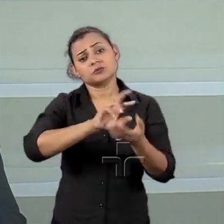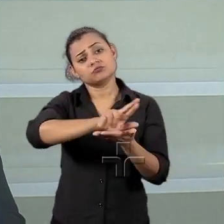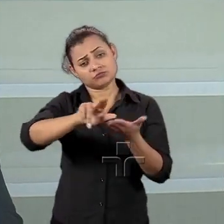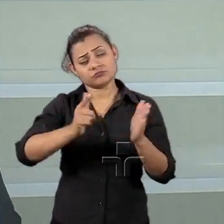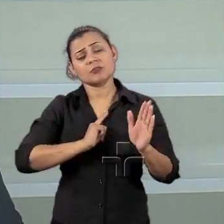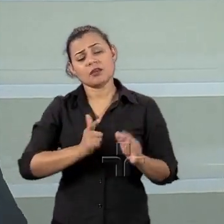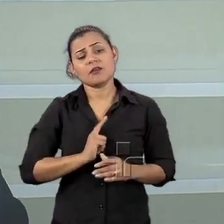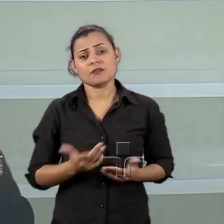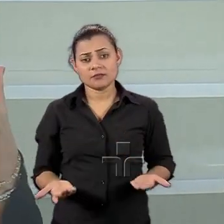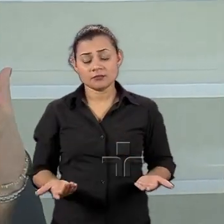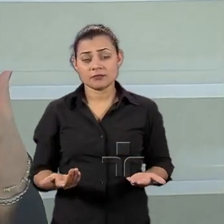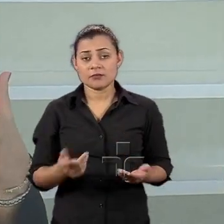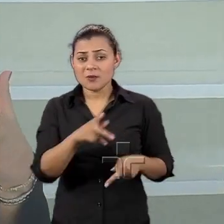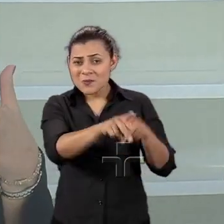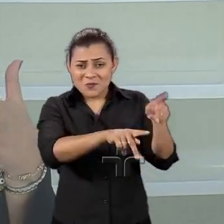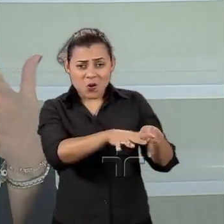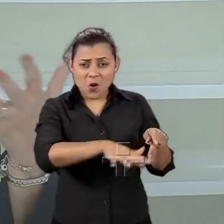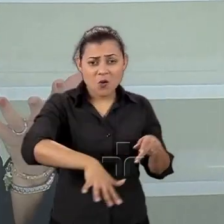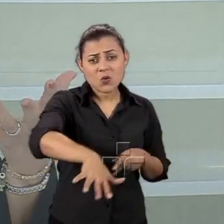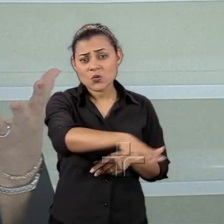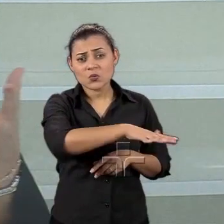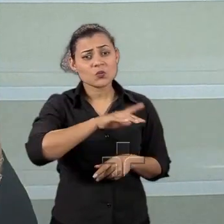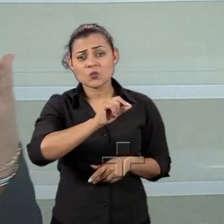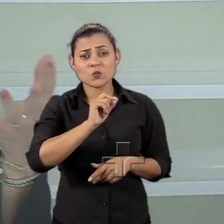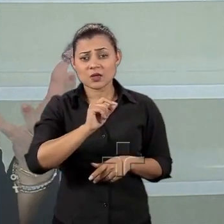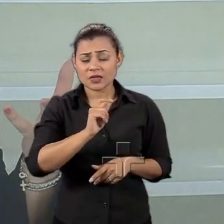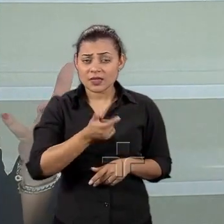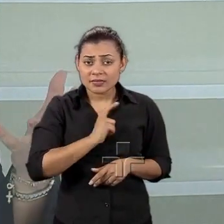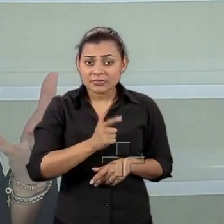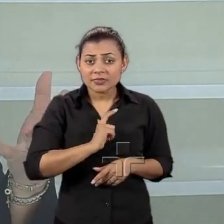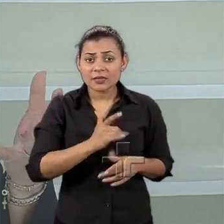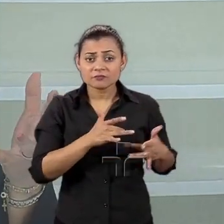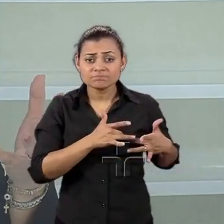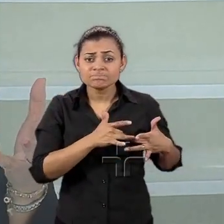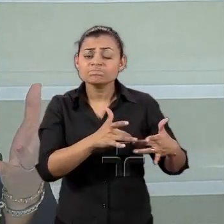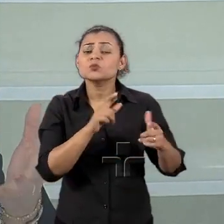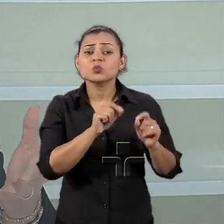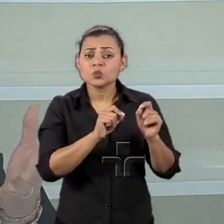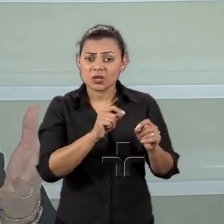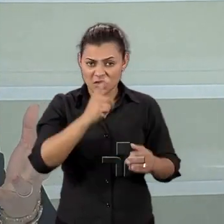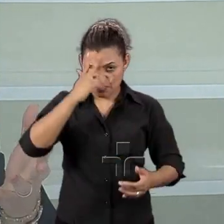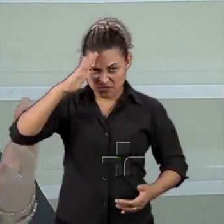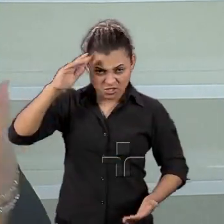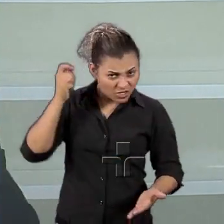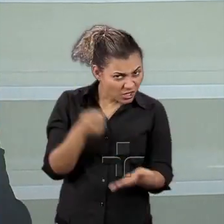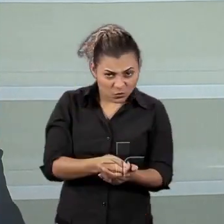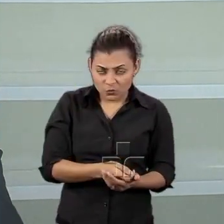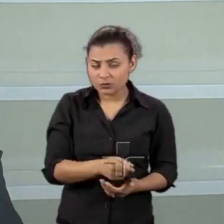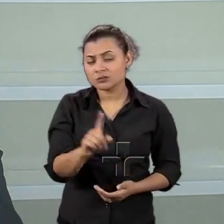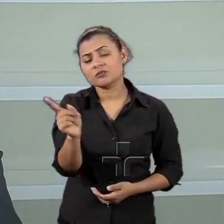pessoas. Não são pessoas que têm o sangue ou o DNA ditatorial. Não.